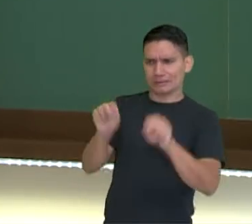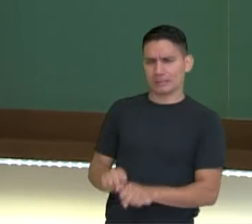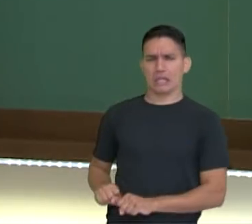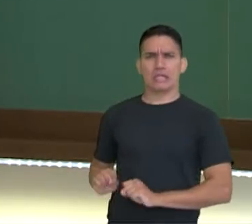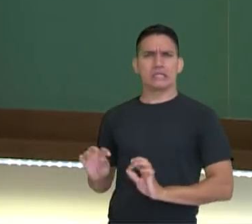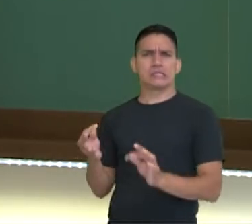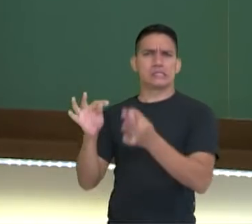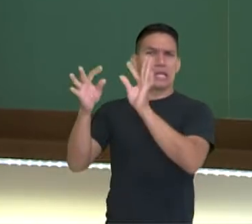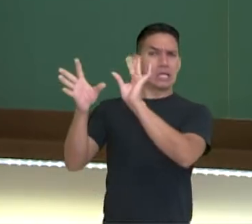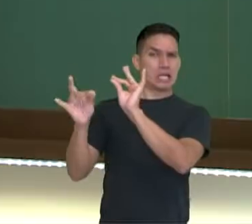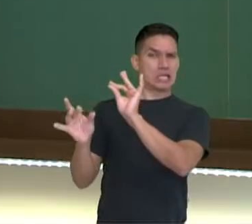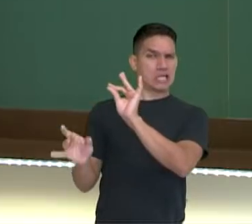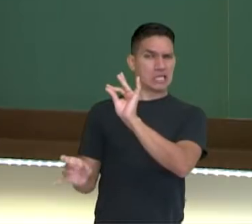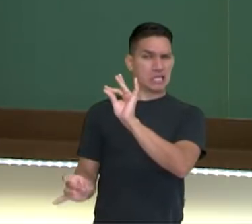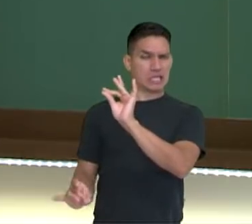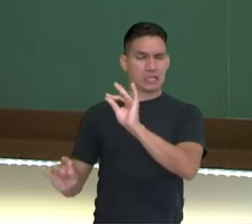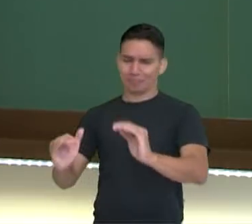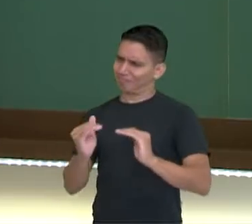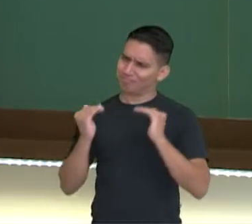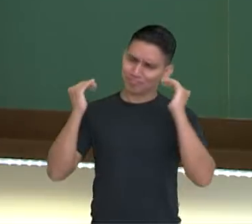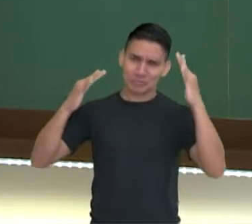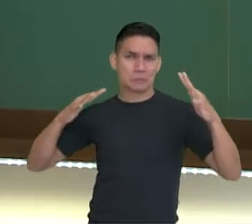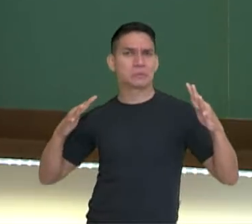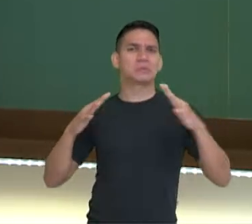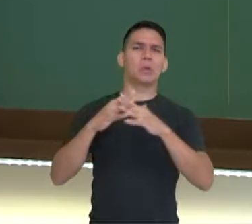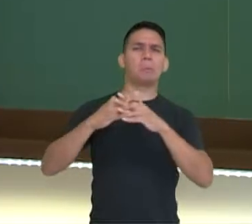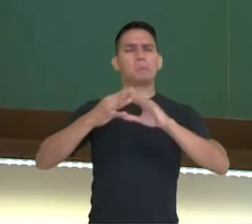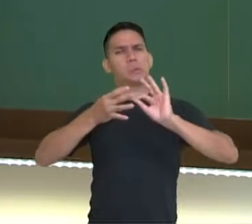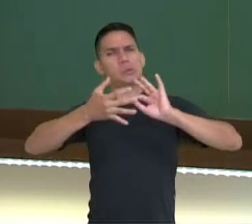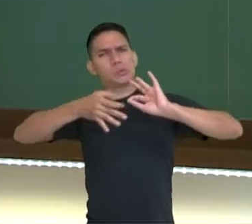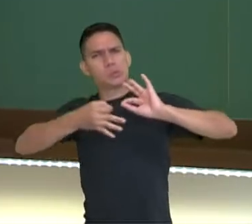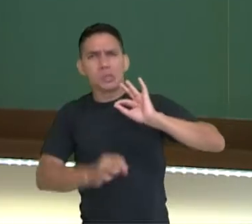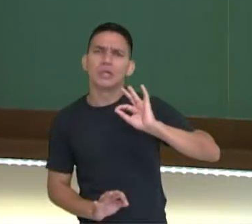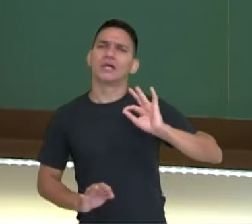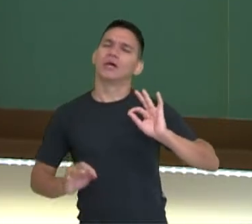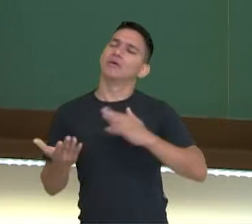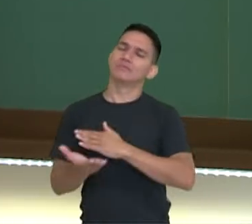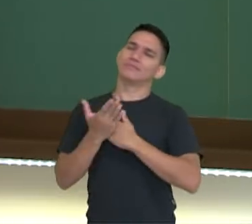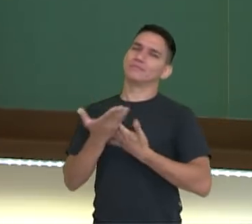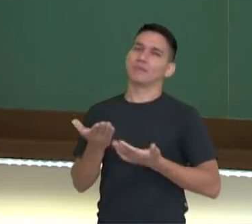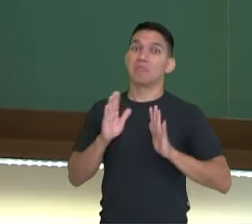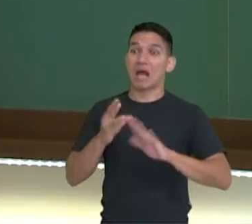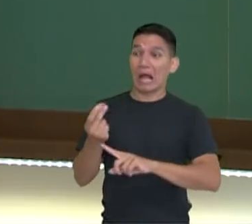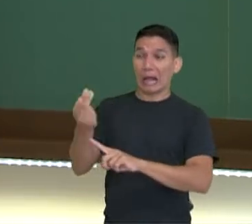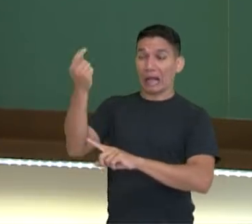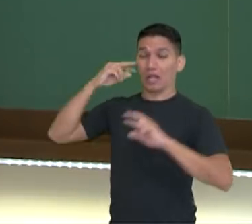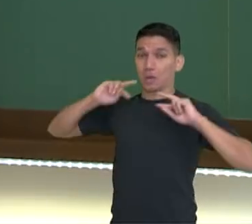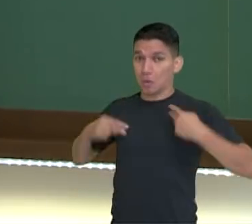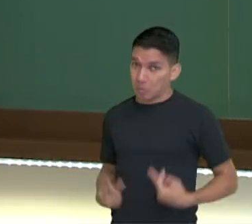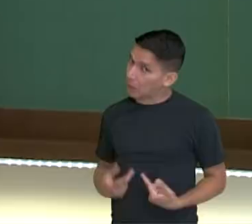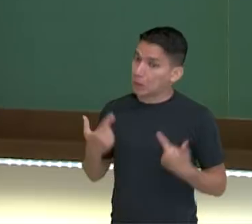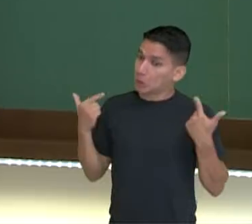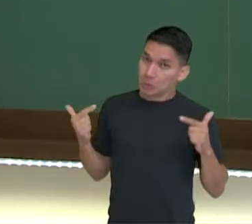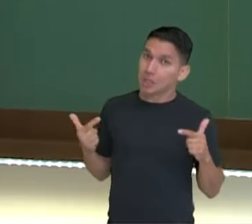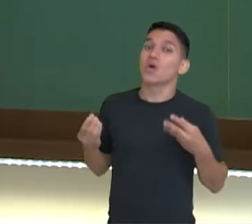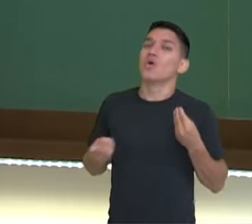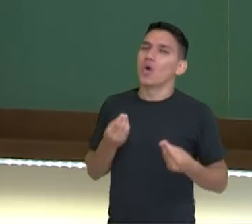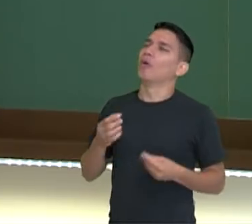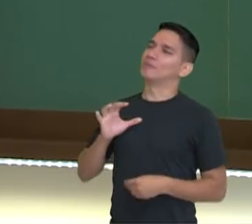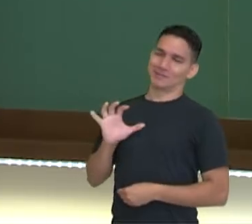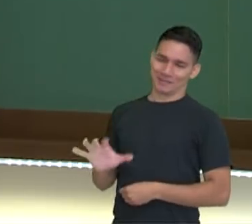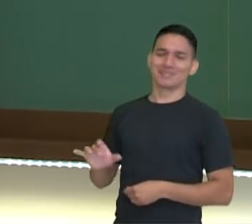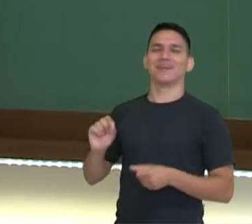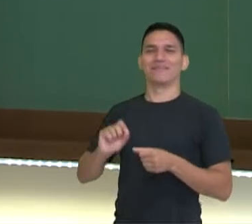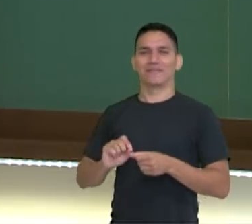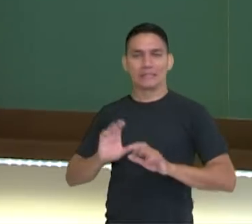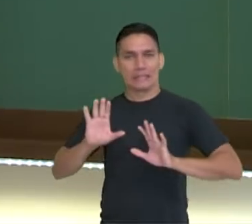elaborados e complexos para fazer isso para a gente. Mas lá no início da humanidade não tinha nada disso. Então era importante alguma